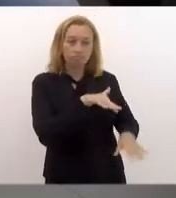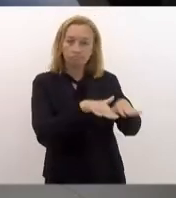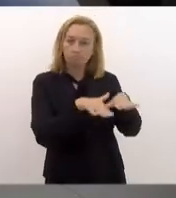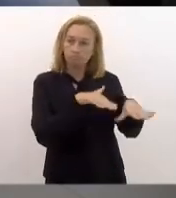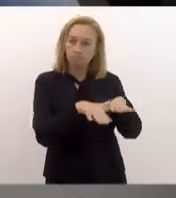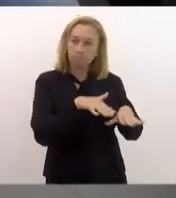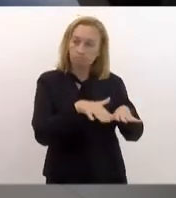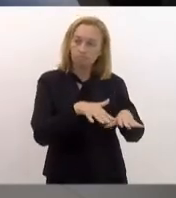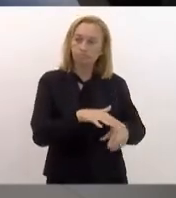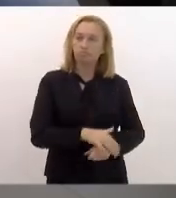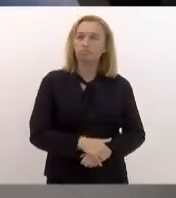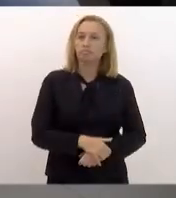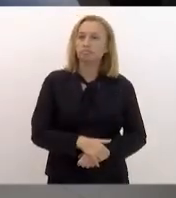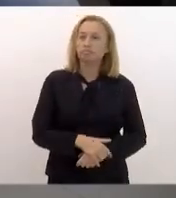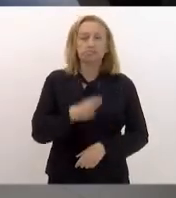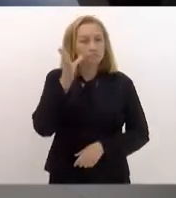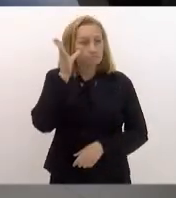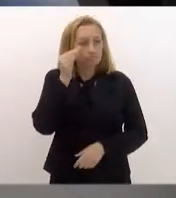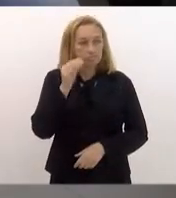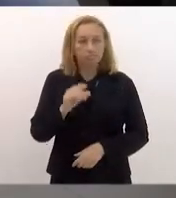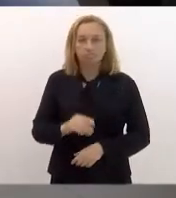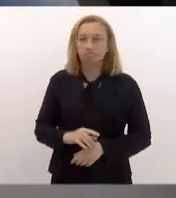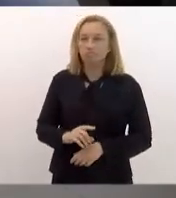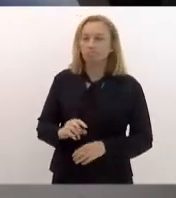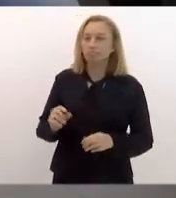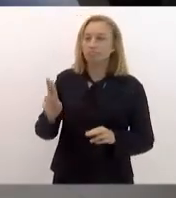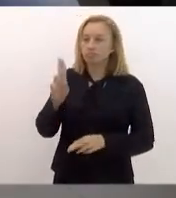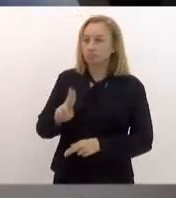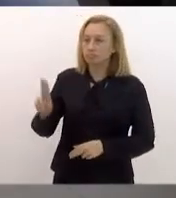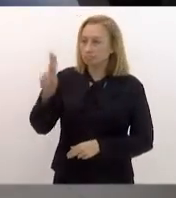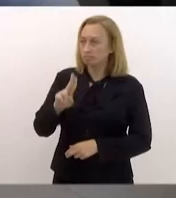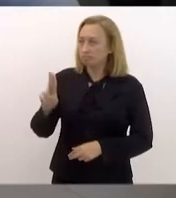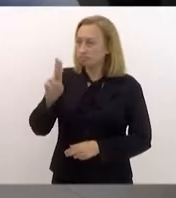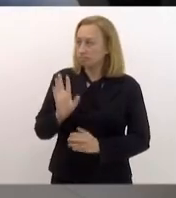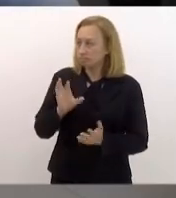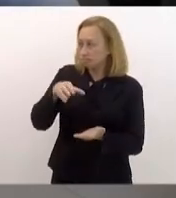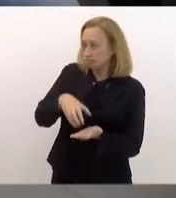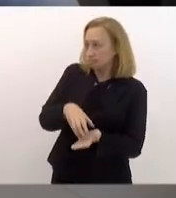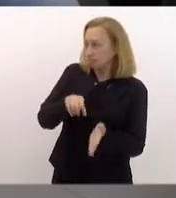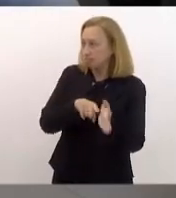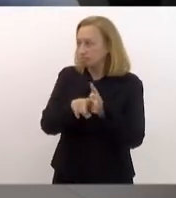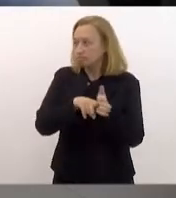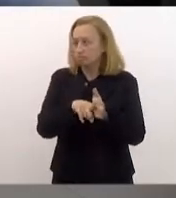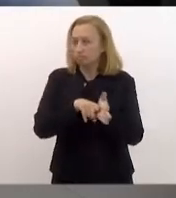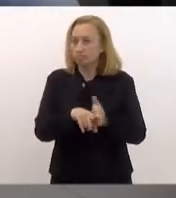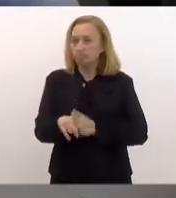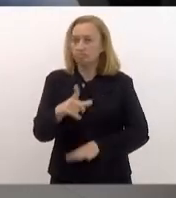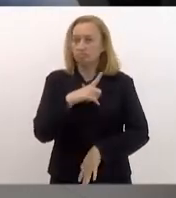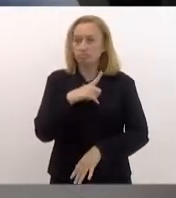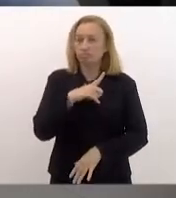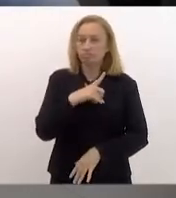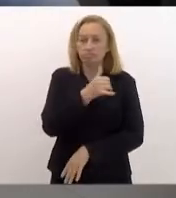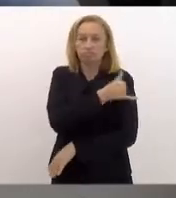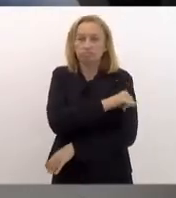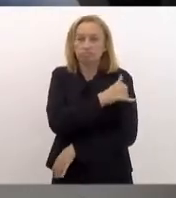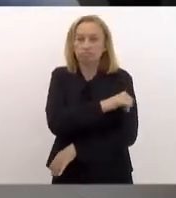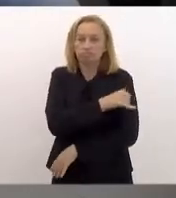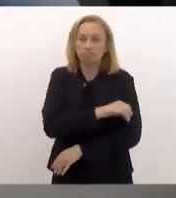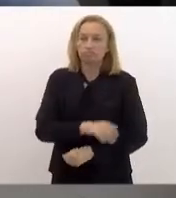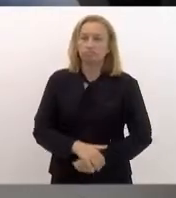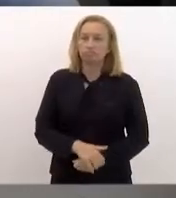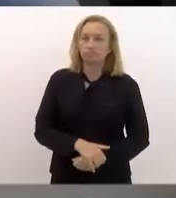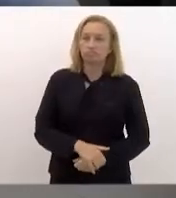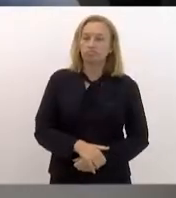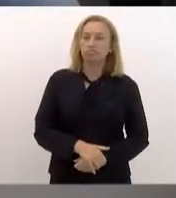das cadeias que nos interessa com as universidades, com os centros de pesquisa que nós temos no Rio de Janeiro com